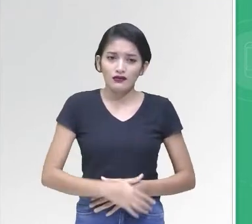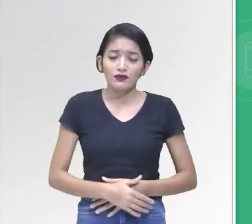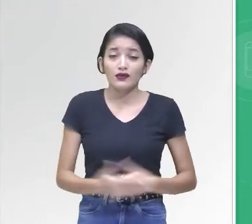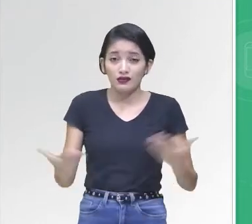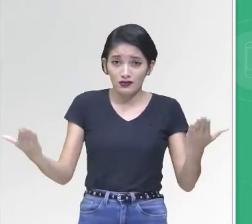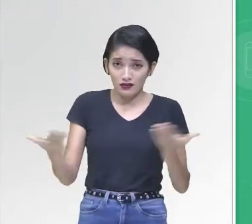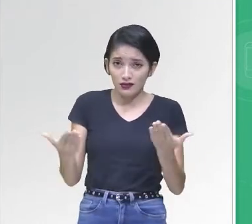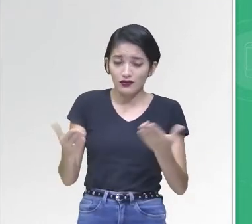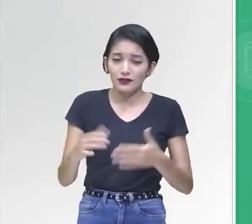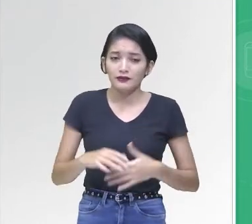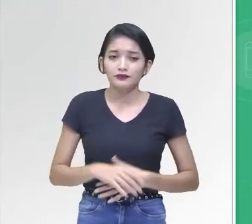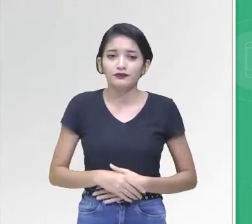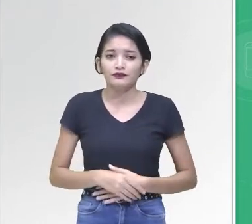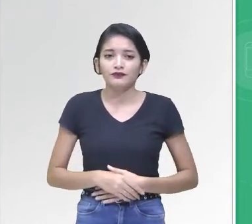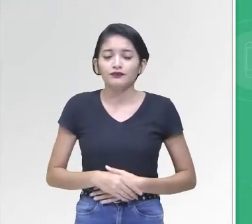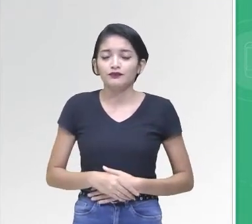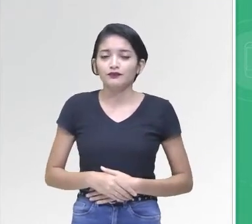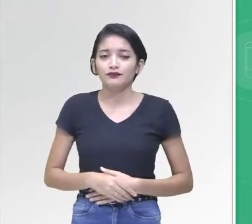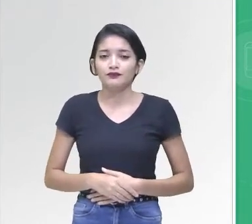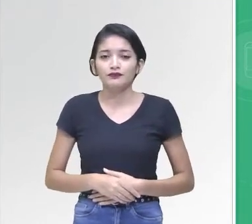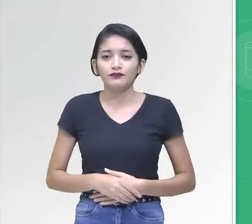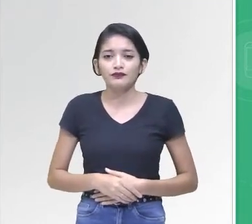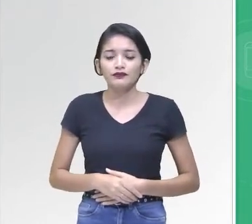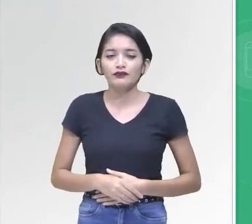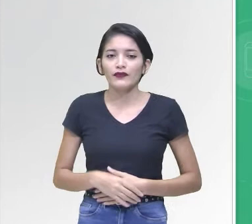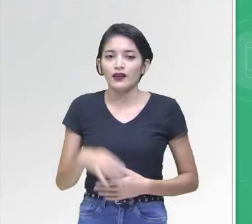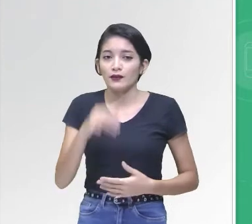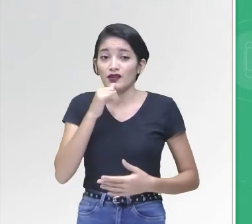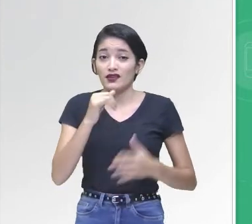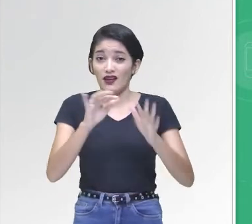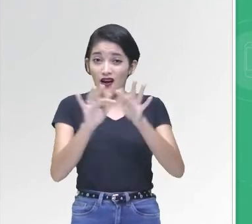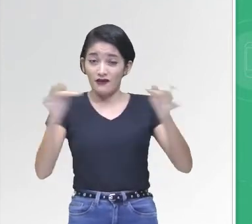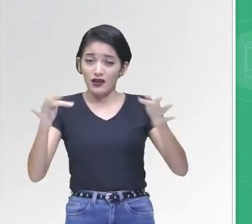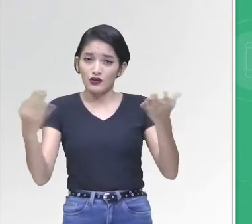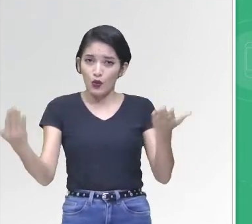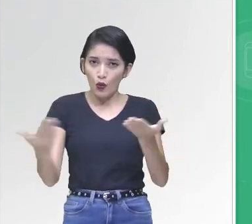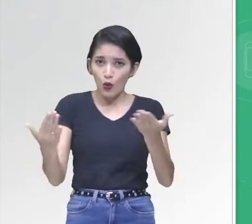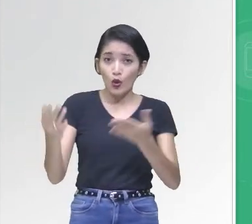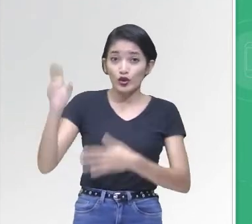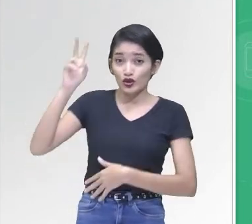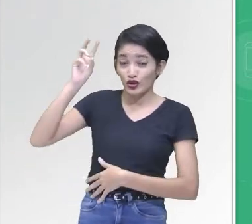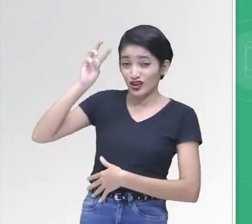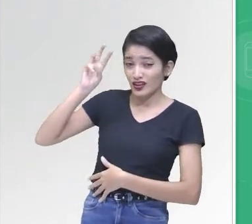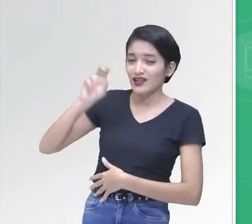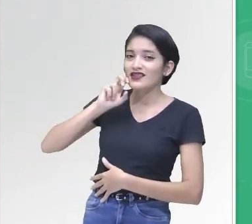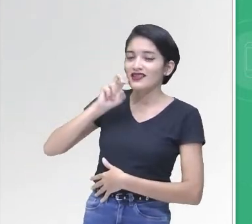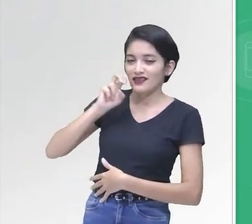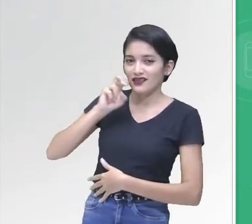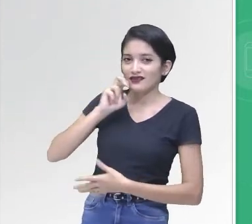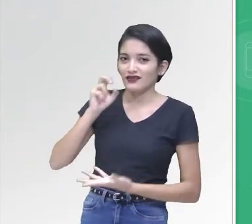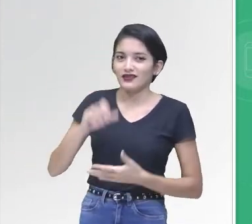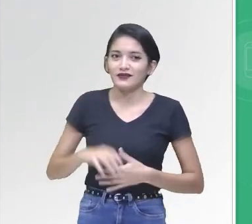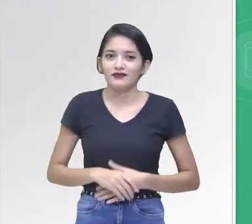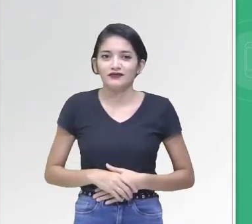presente. Hoy es jueves, né? Hoje é quinta-feira, mas hoje é terça, né? Então, eu digo hoy es